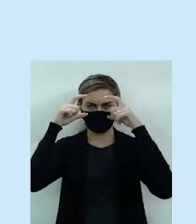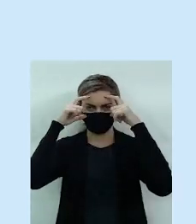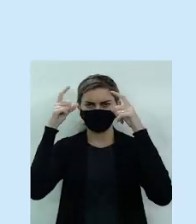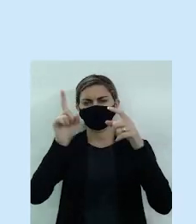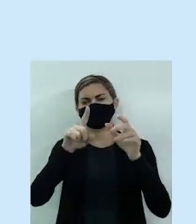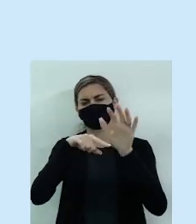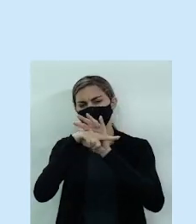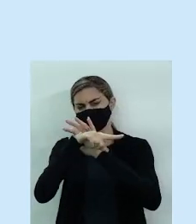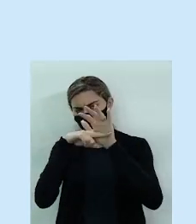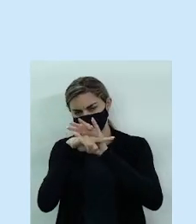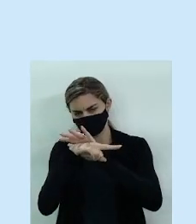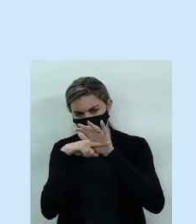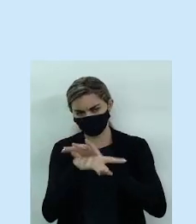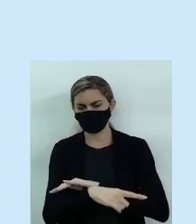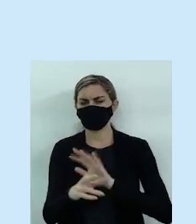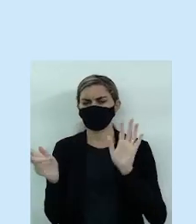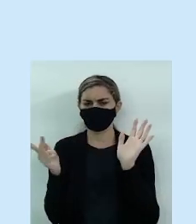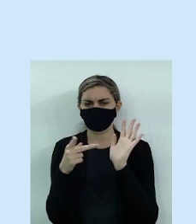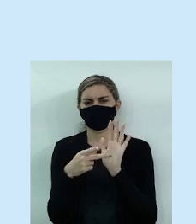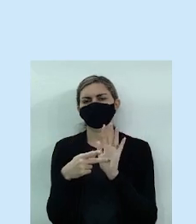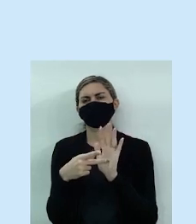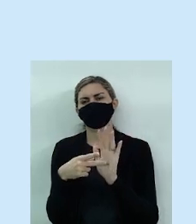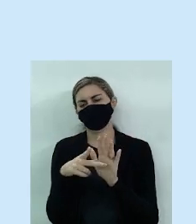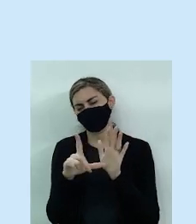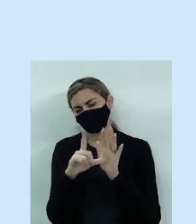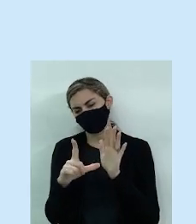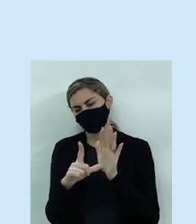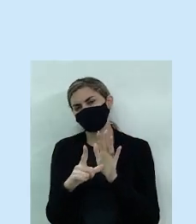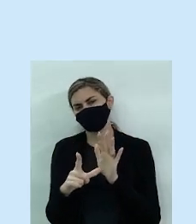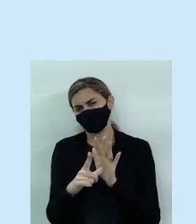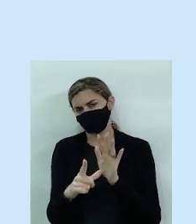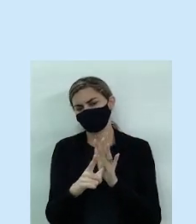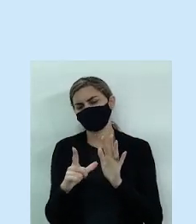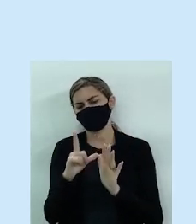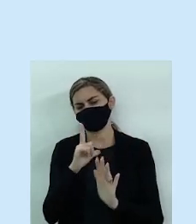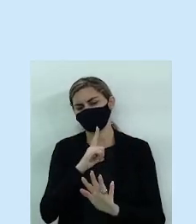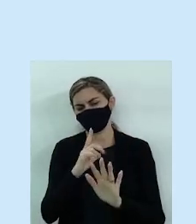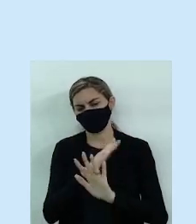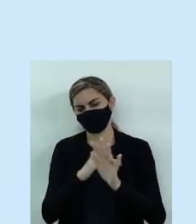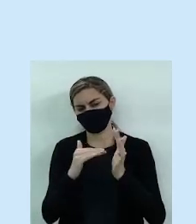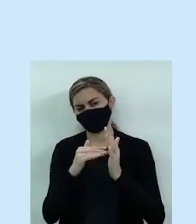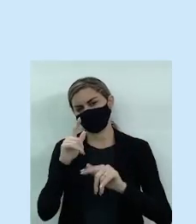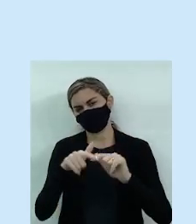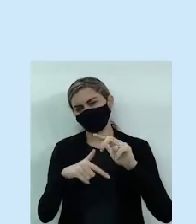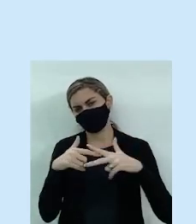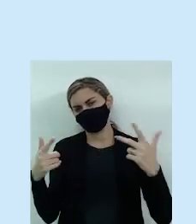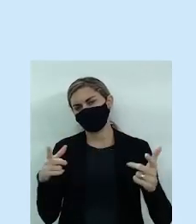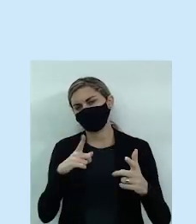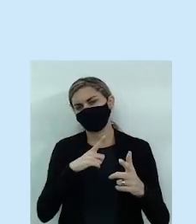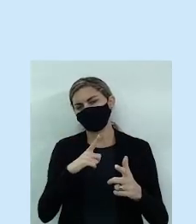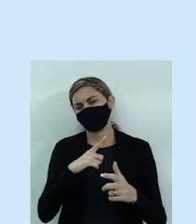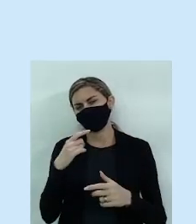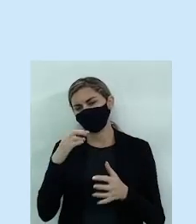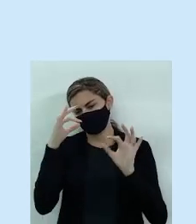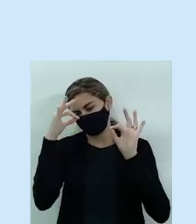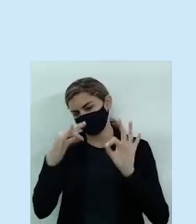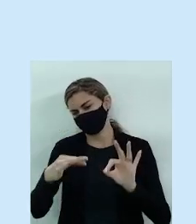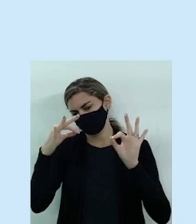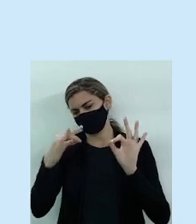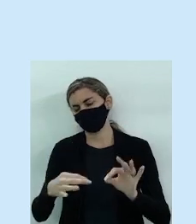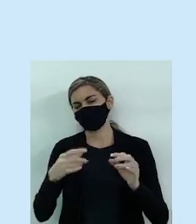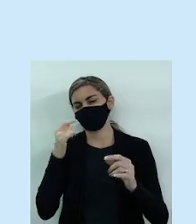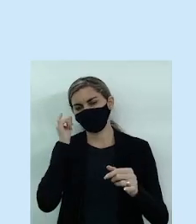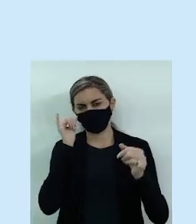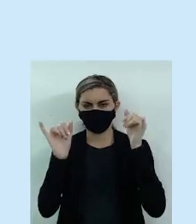precisa pesquisar realmente uma loja que tenha todo o material de forma bem corretinha